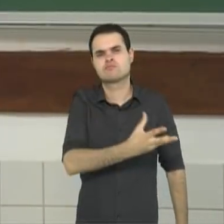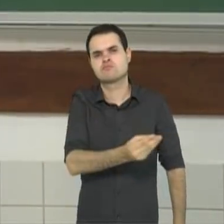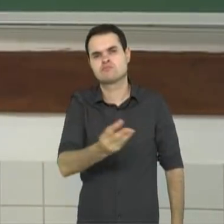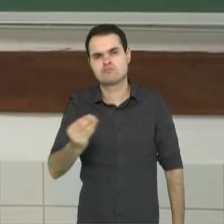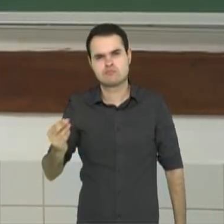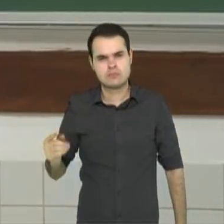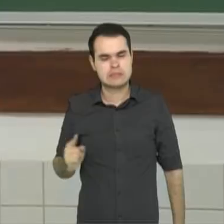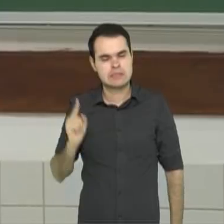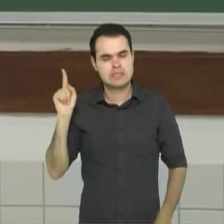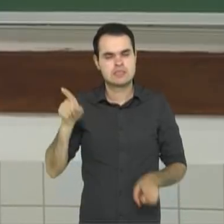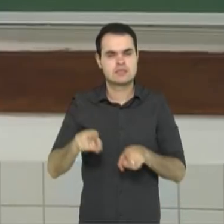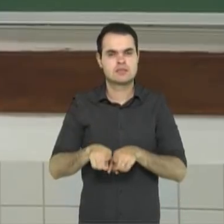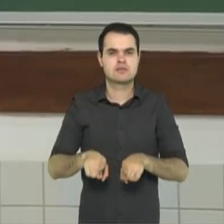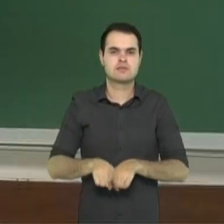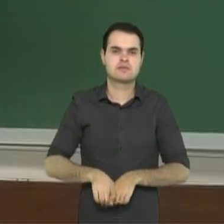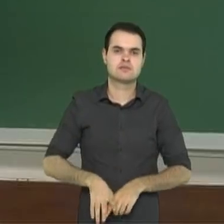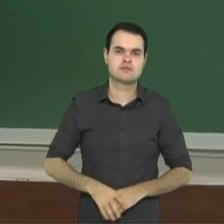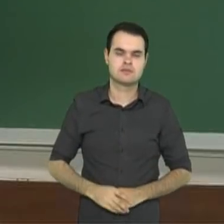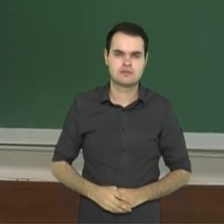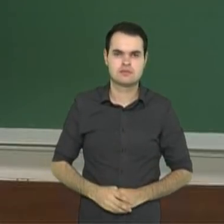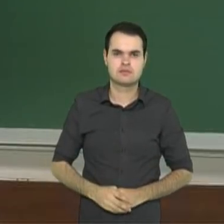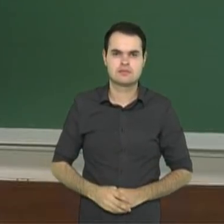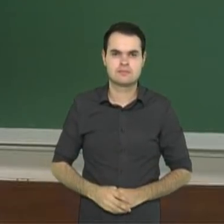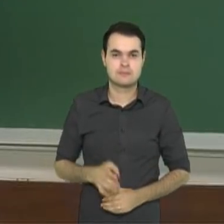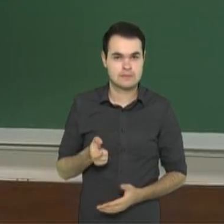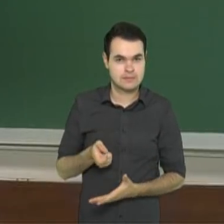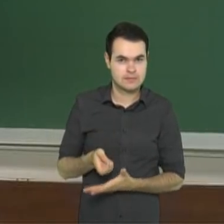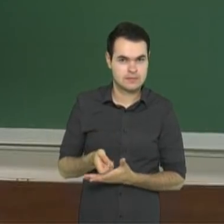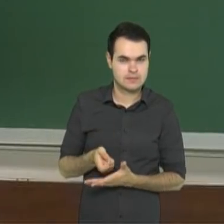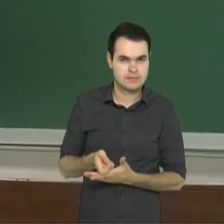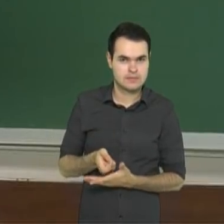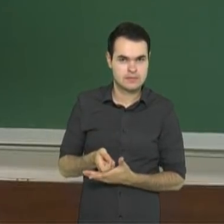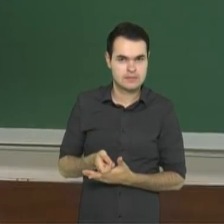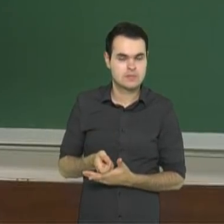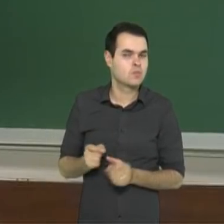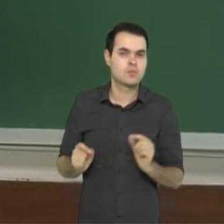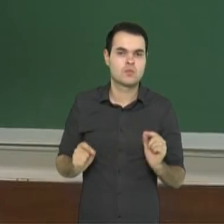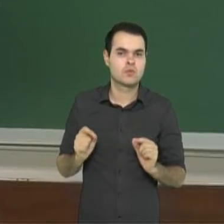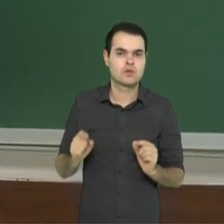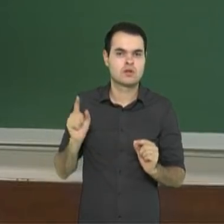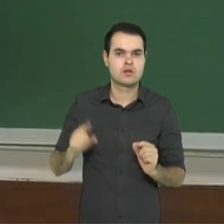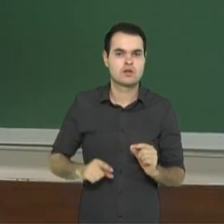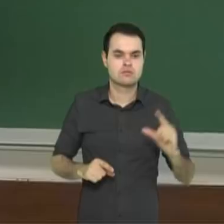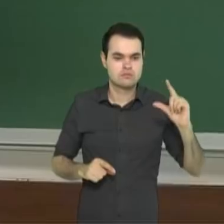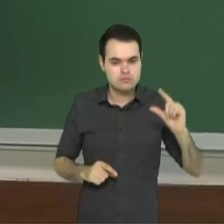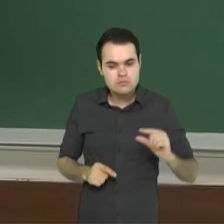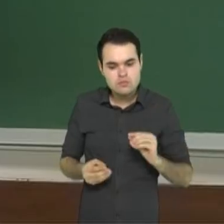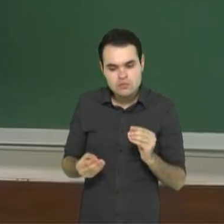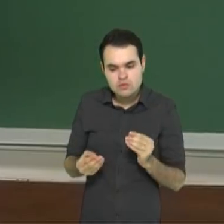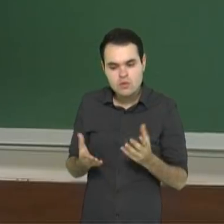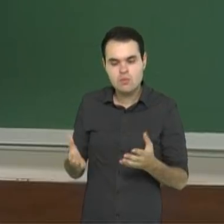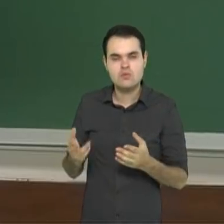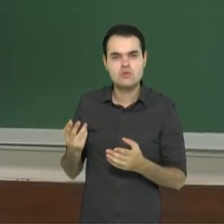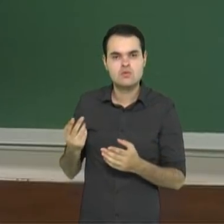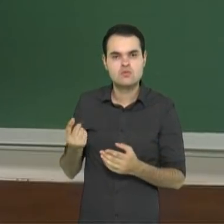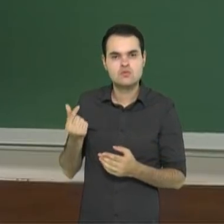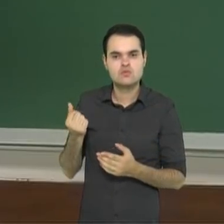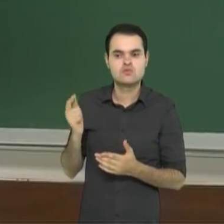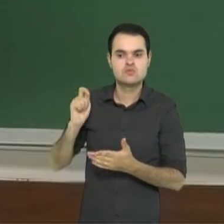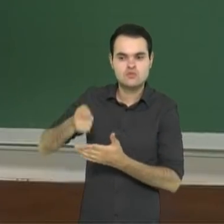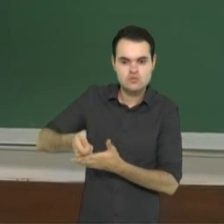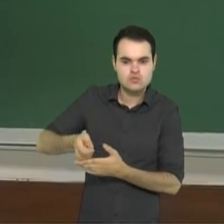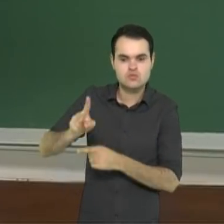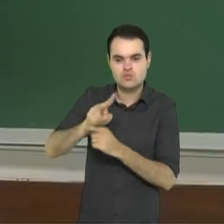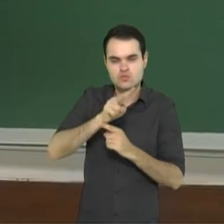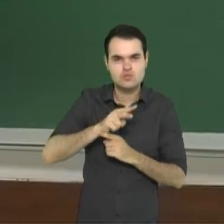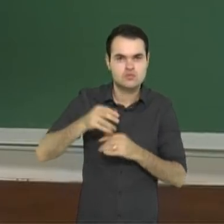e lá também. Exigência de reduzidos investimentos para a composição do custeio dos rebanhos. Era